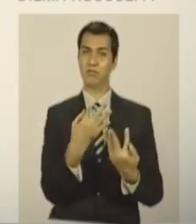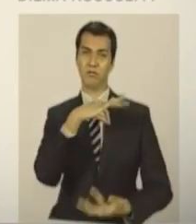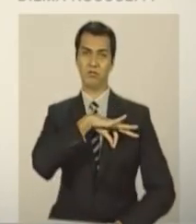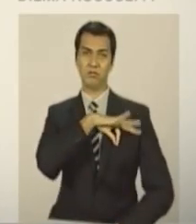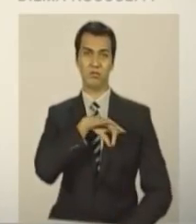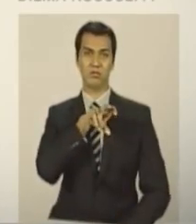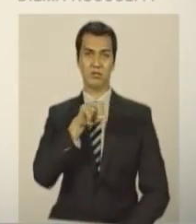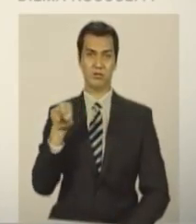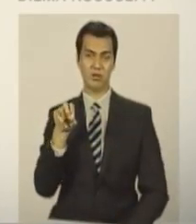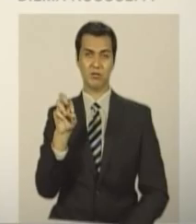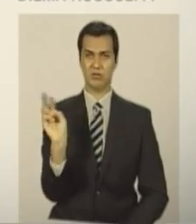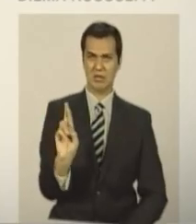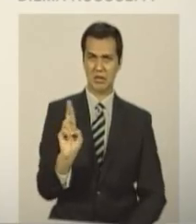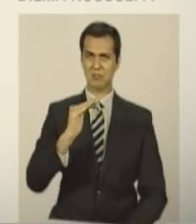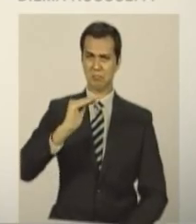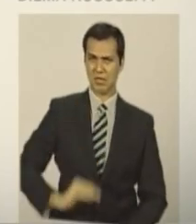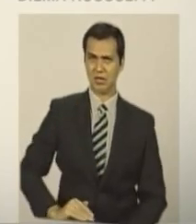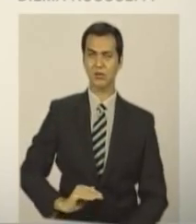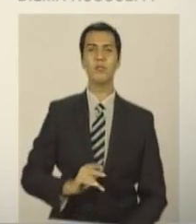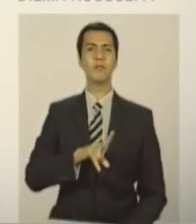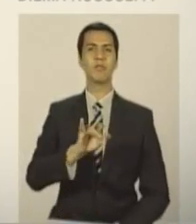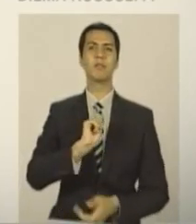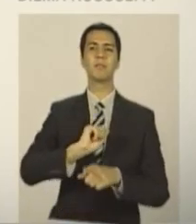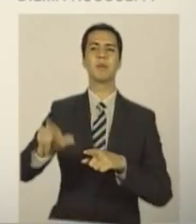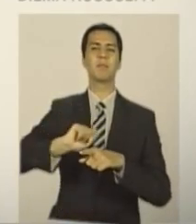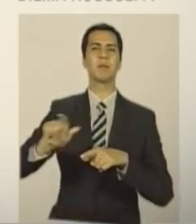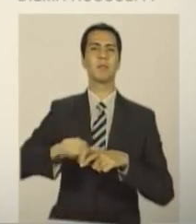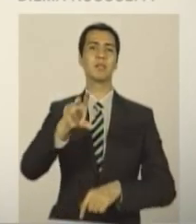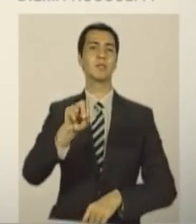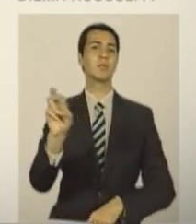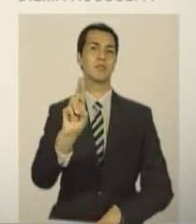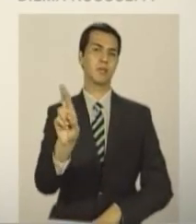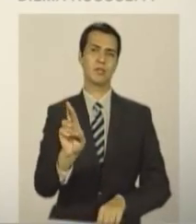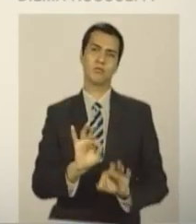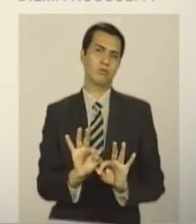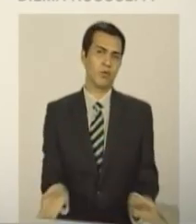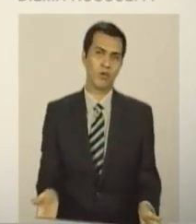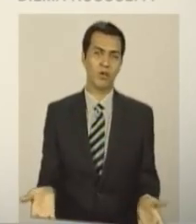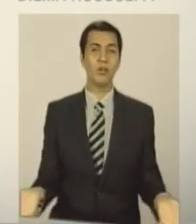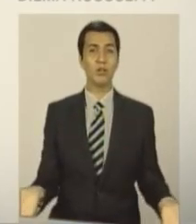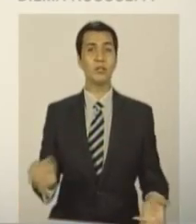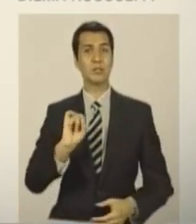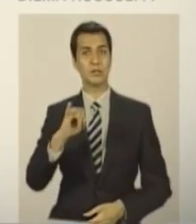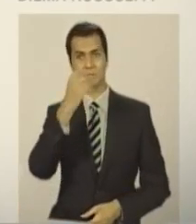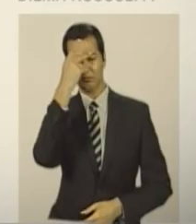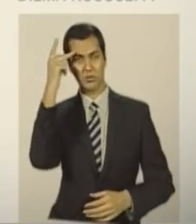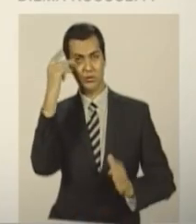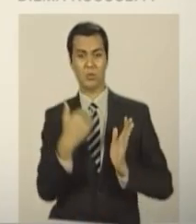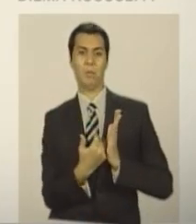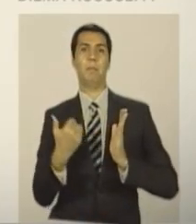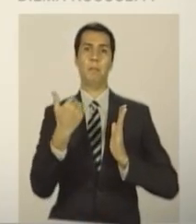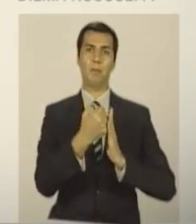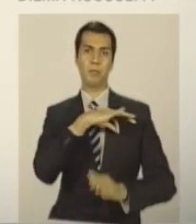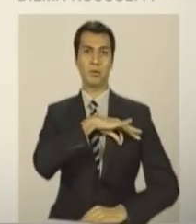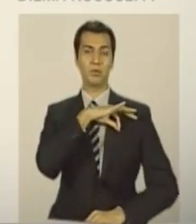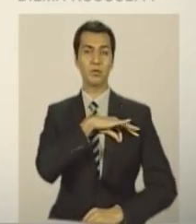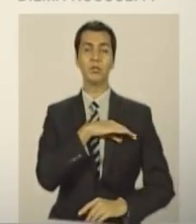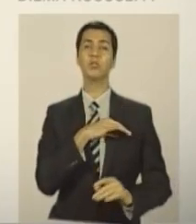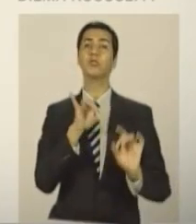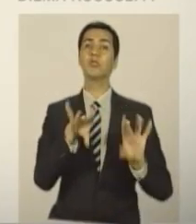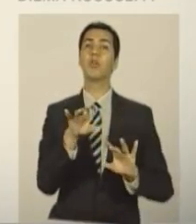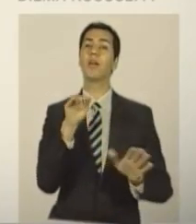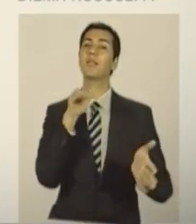prestação de R$ 50 por mês. Quem ganha mais vai comprometer apenas 10% de sua renda. Nos